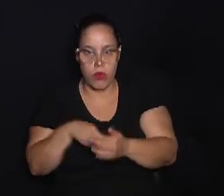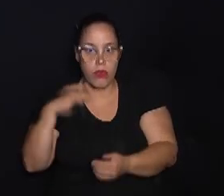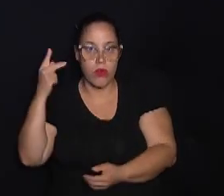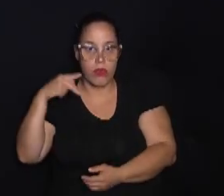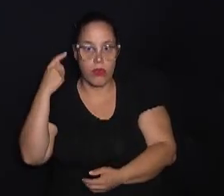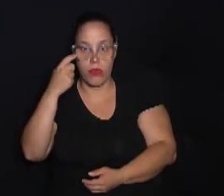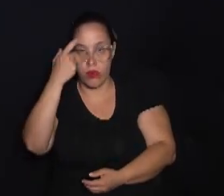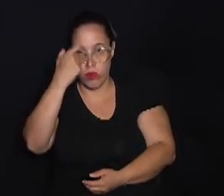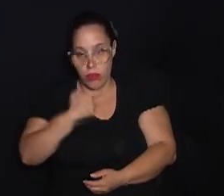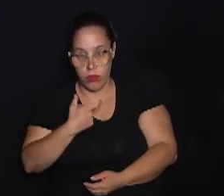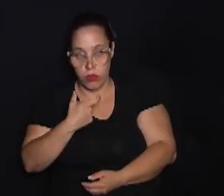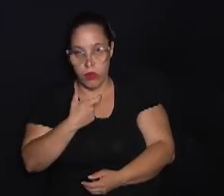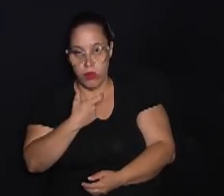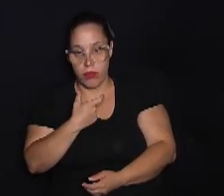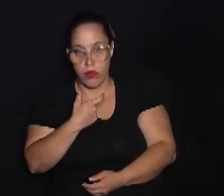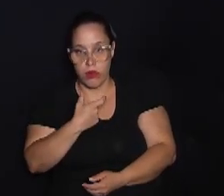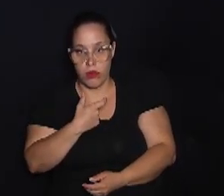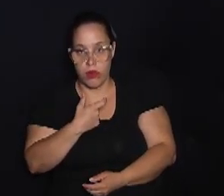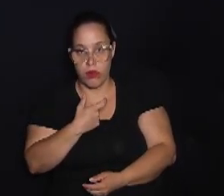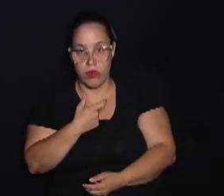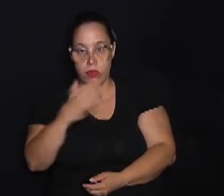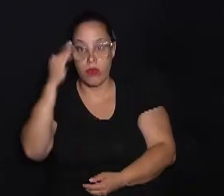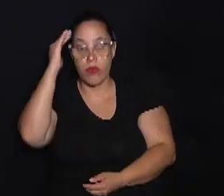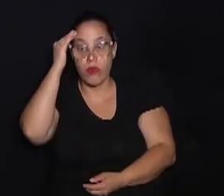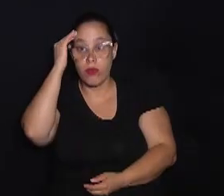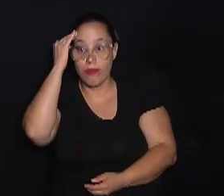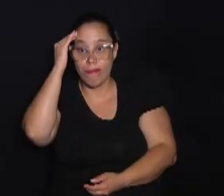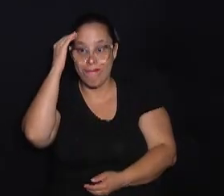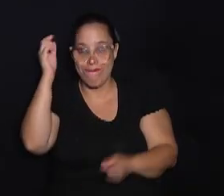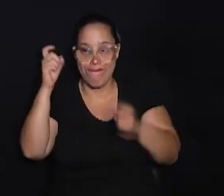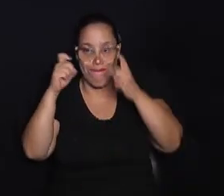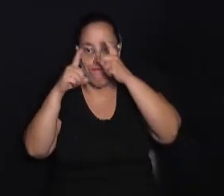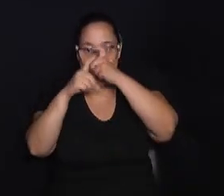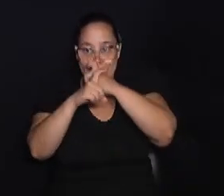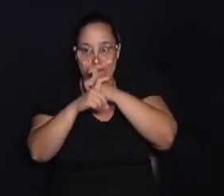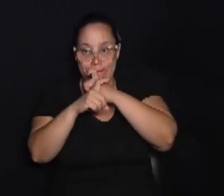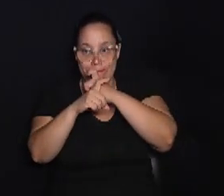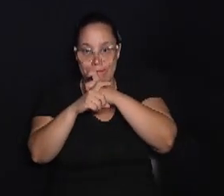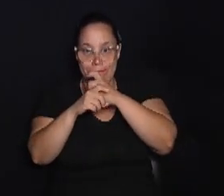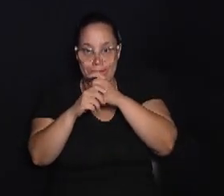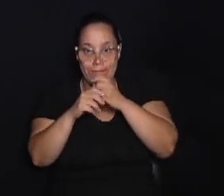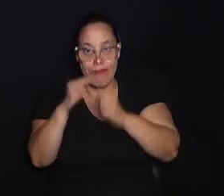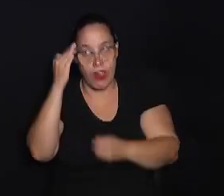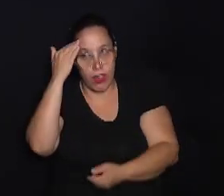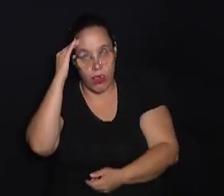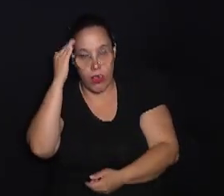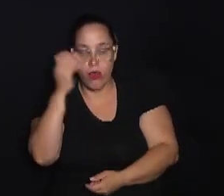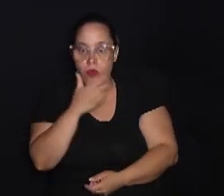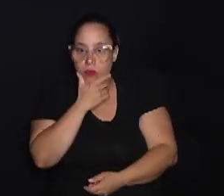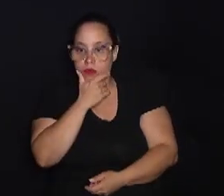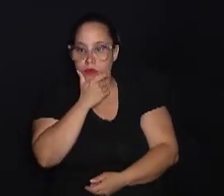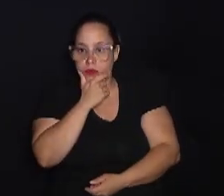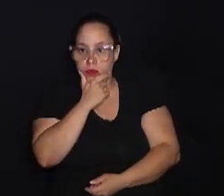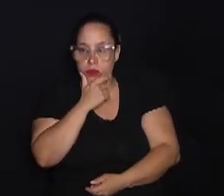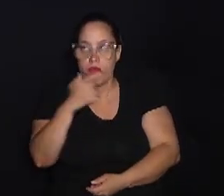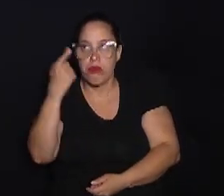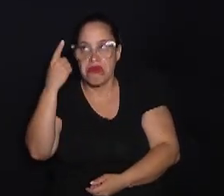vereadora que entende a complexidade do cargo, né? Tento entender a todo